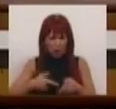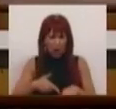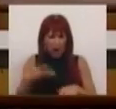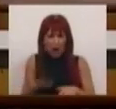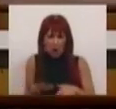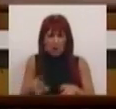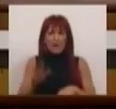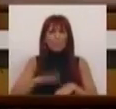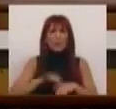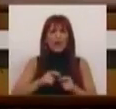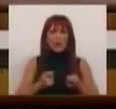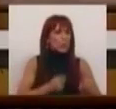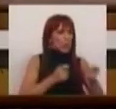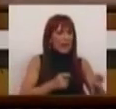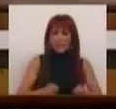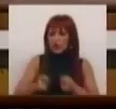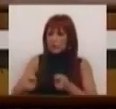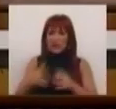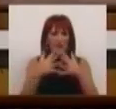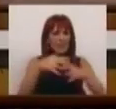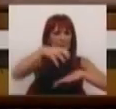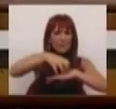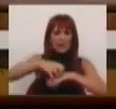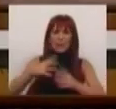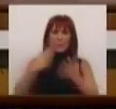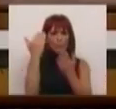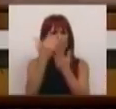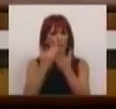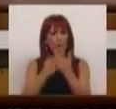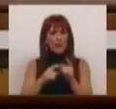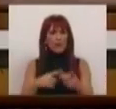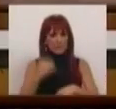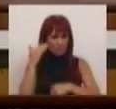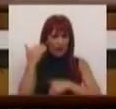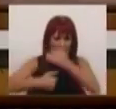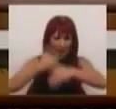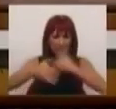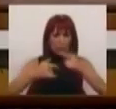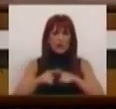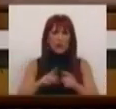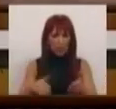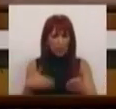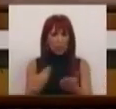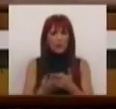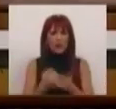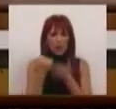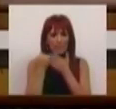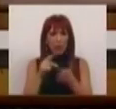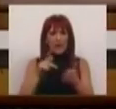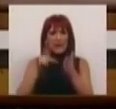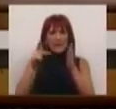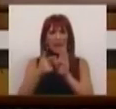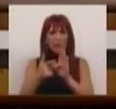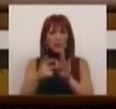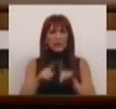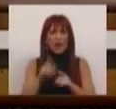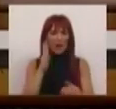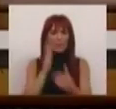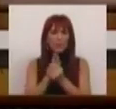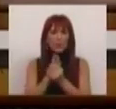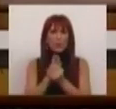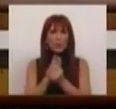atualizada sobre os investimentos em infraestruturas programadas e em curso, oferecendo apoio técnico em